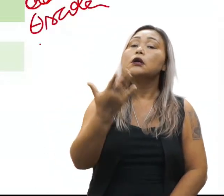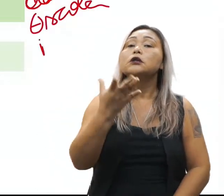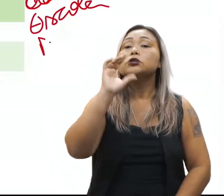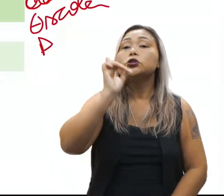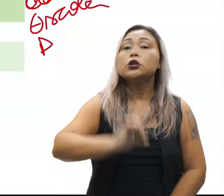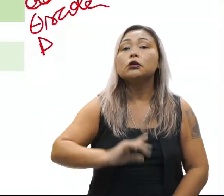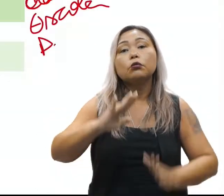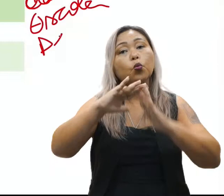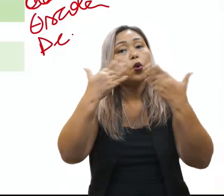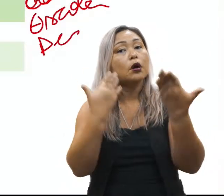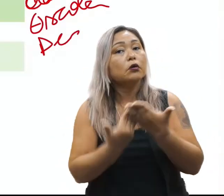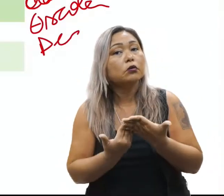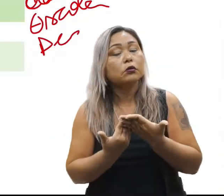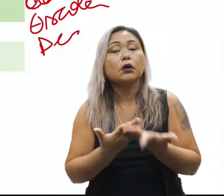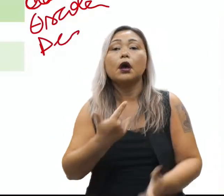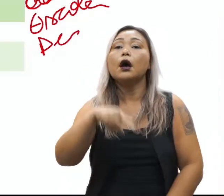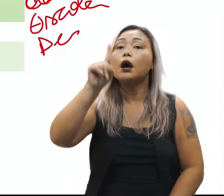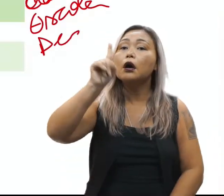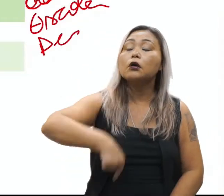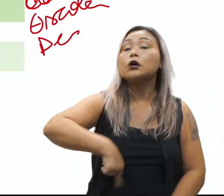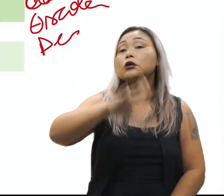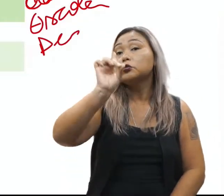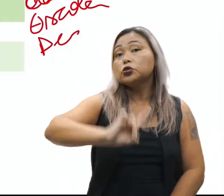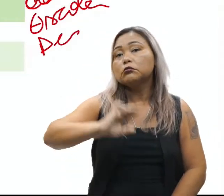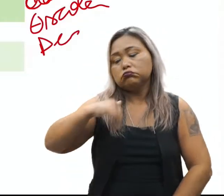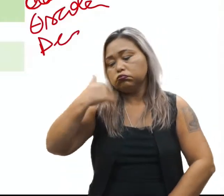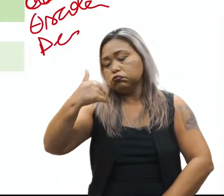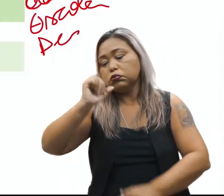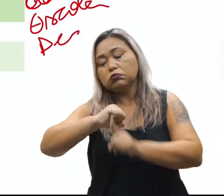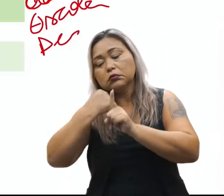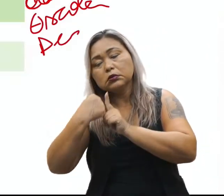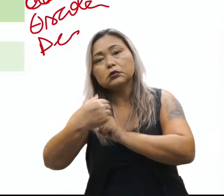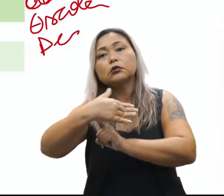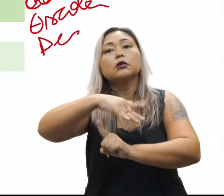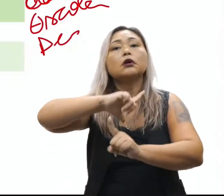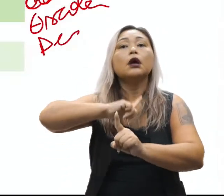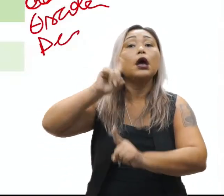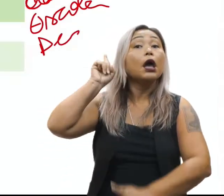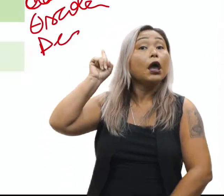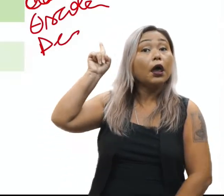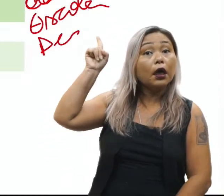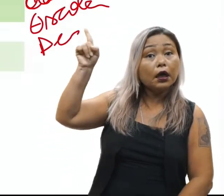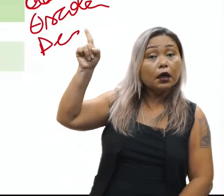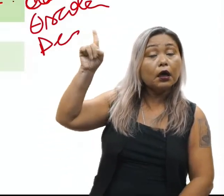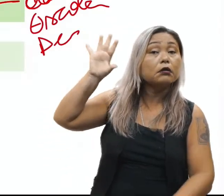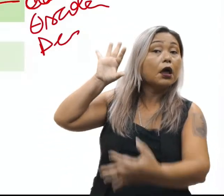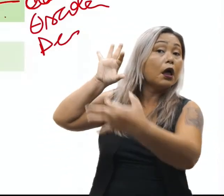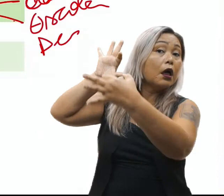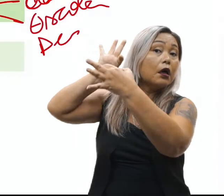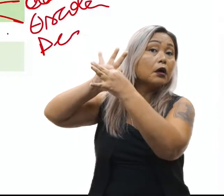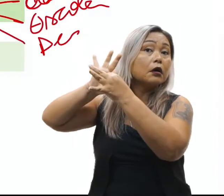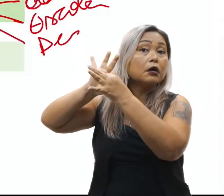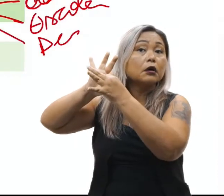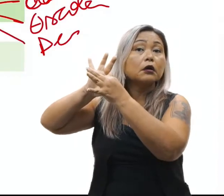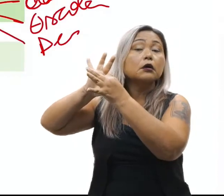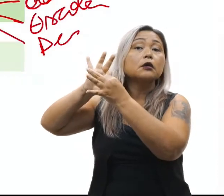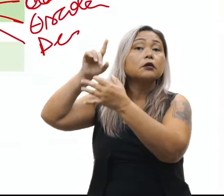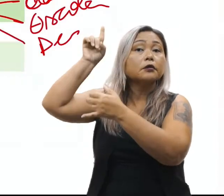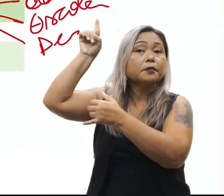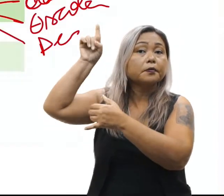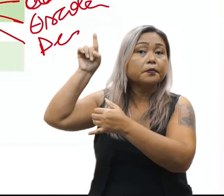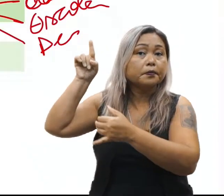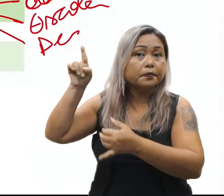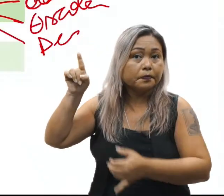direito ao desenvolvimento social. Então, esse direito aqui está relacionado com essas coisas que eu falei aqui